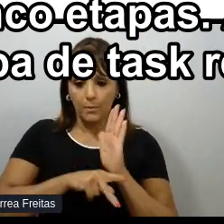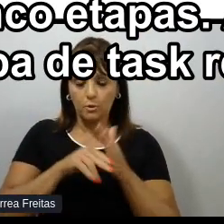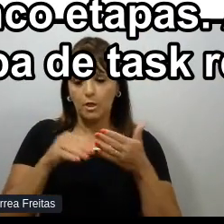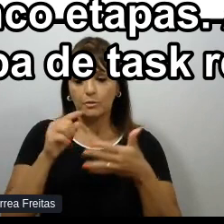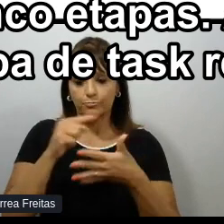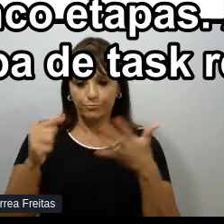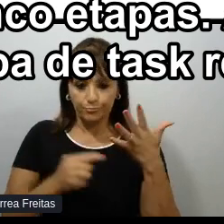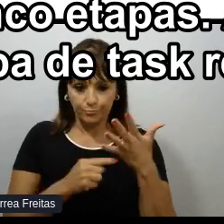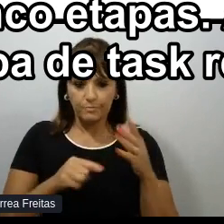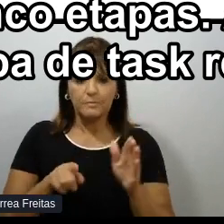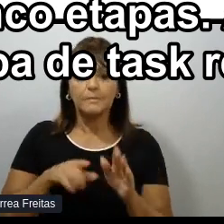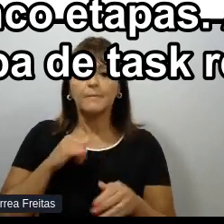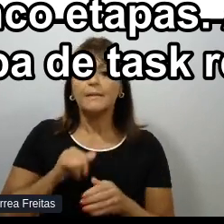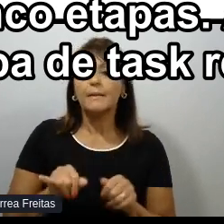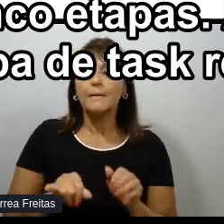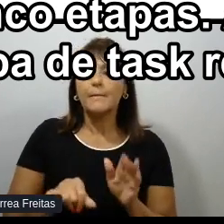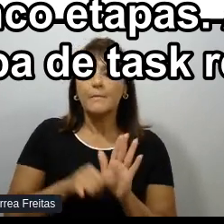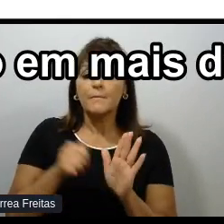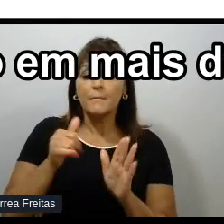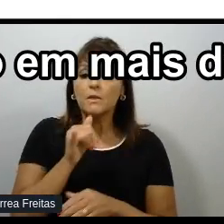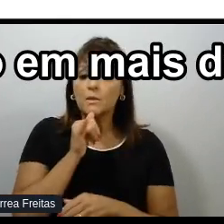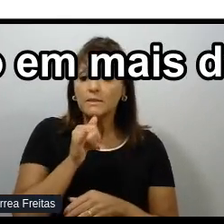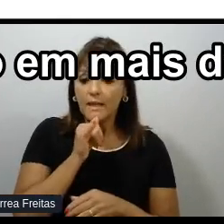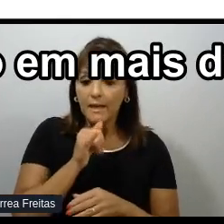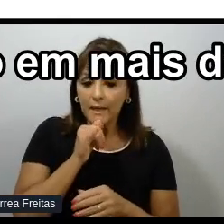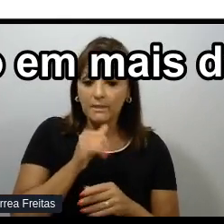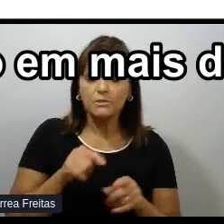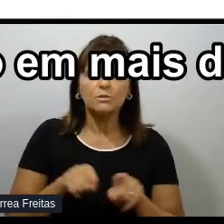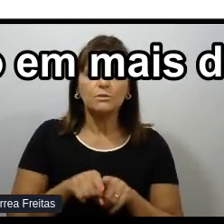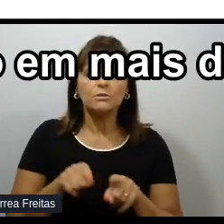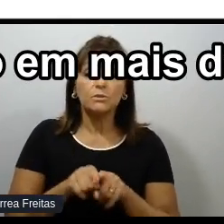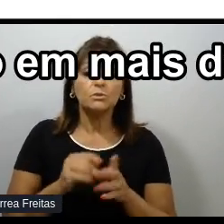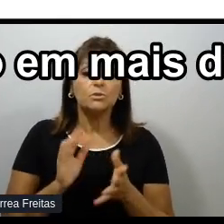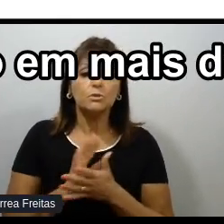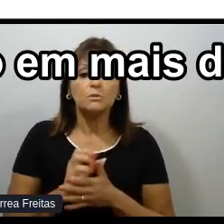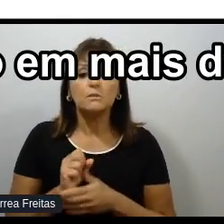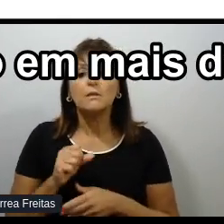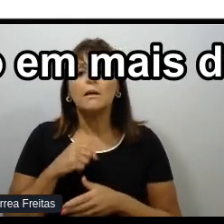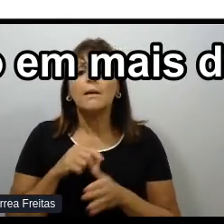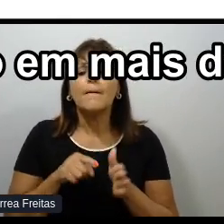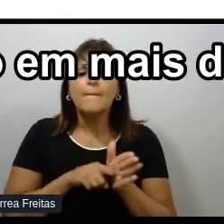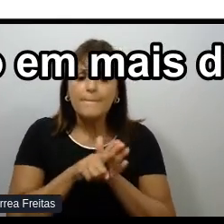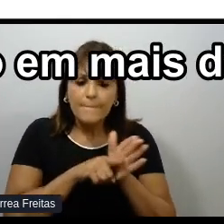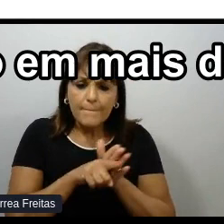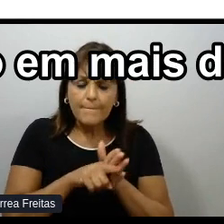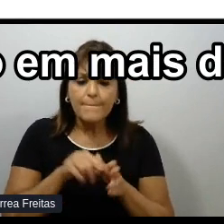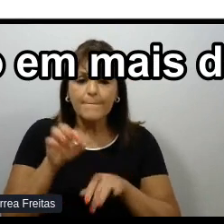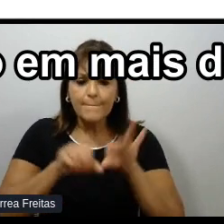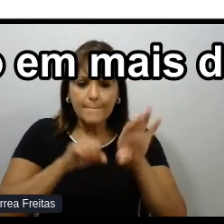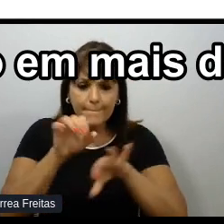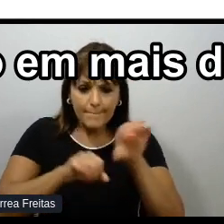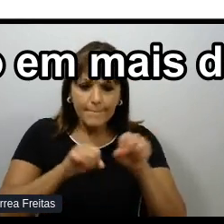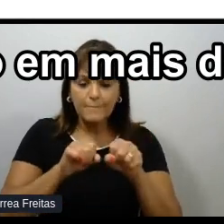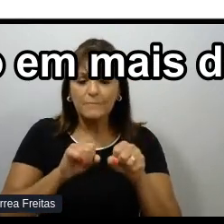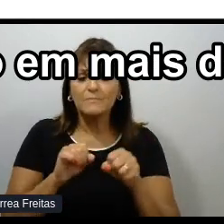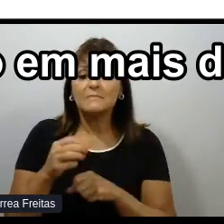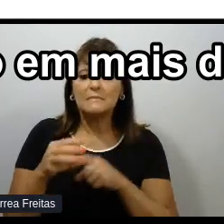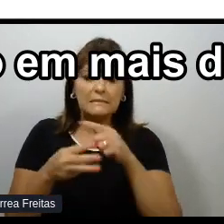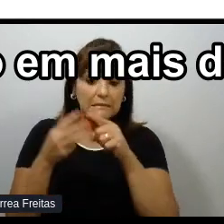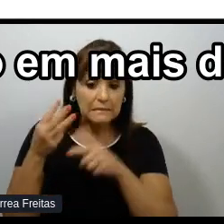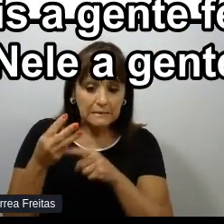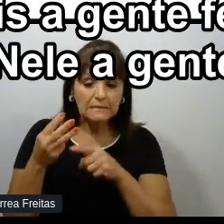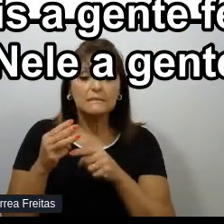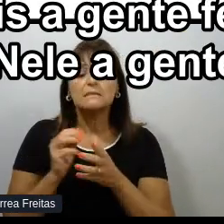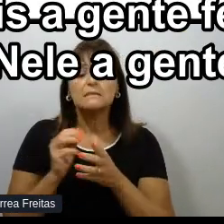etária idosa. E a partir disso a gente selecionou algumas pessoas para fazer uma entrevista mais aprofundada.